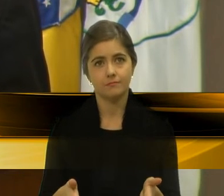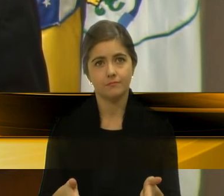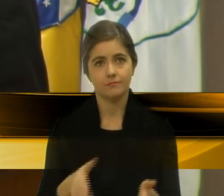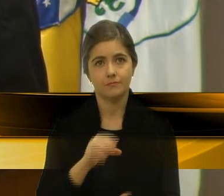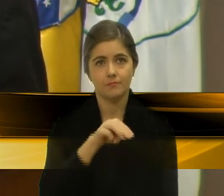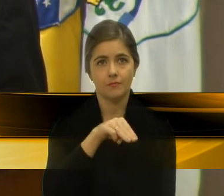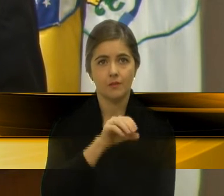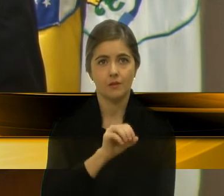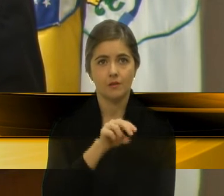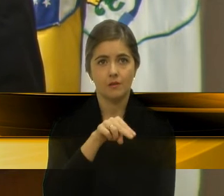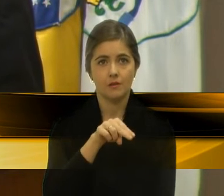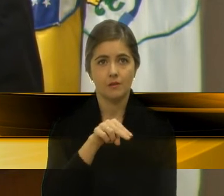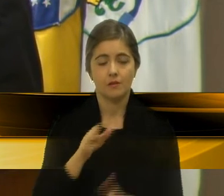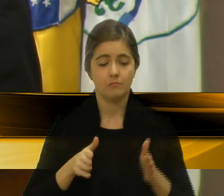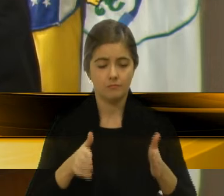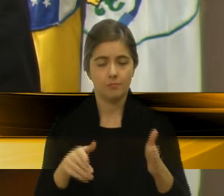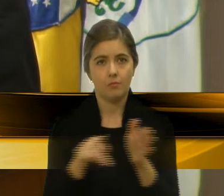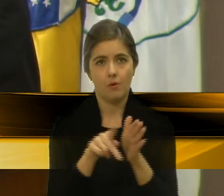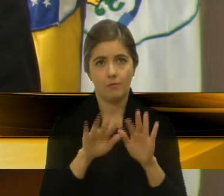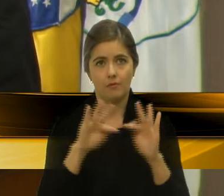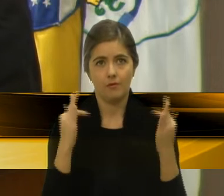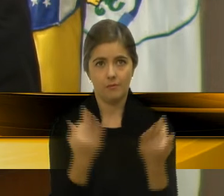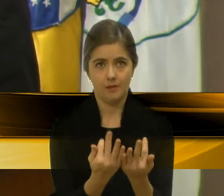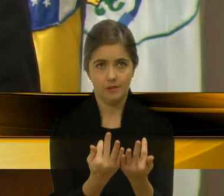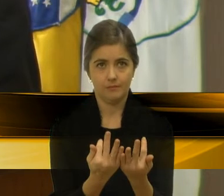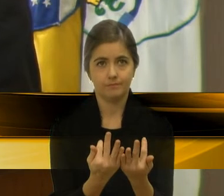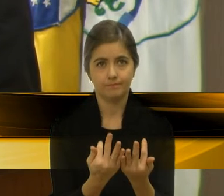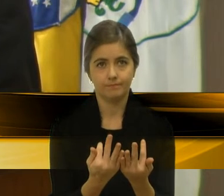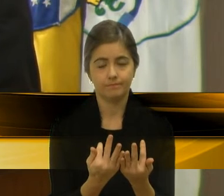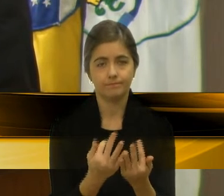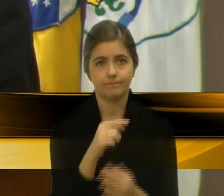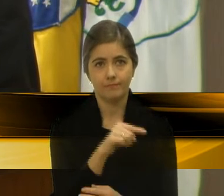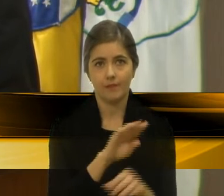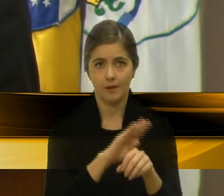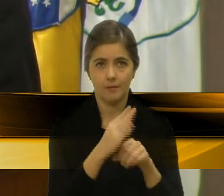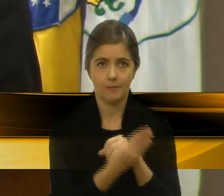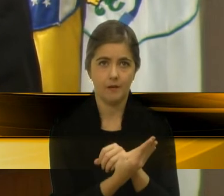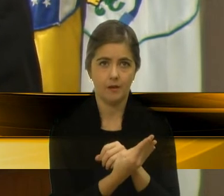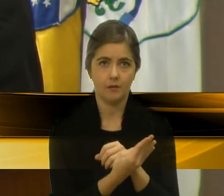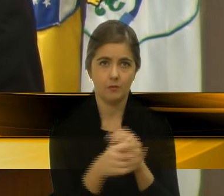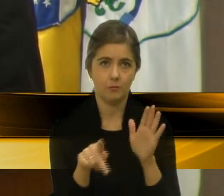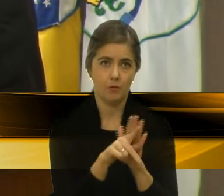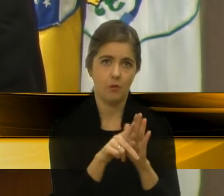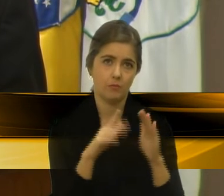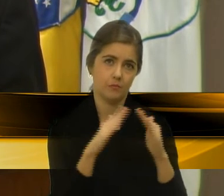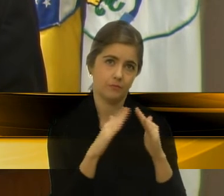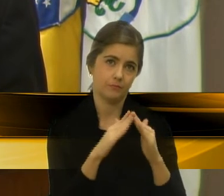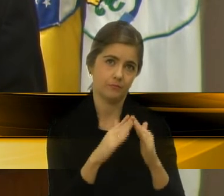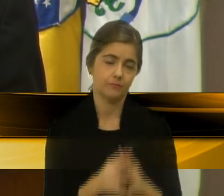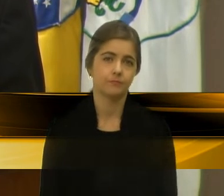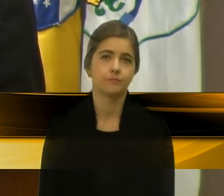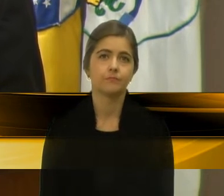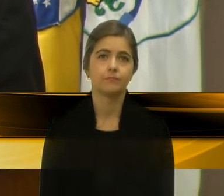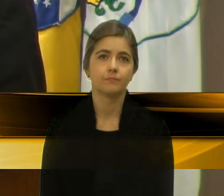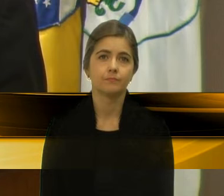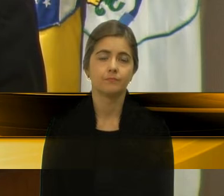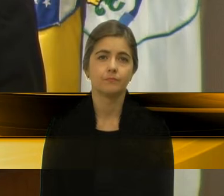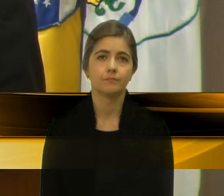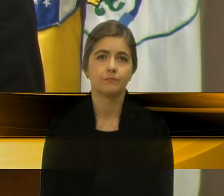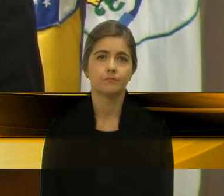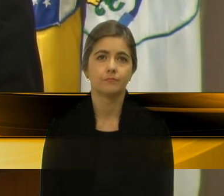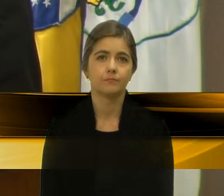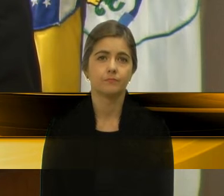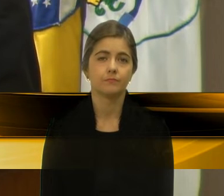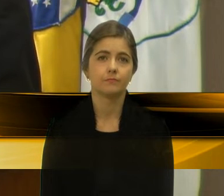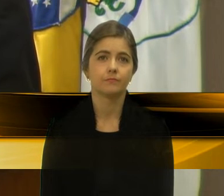mausoléu da família Andreassa, no atual cemitério de Santa Lúcia. O mausoléu? Isso aí.